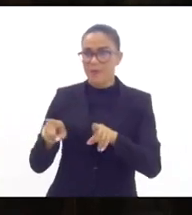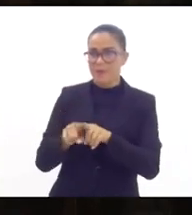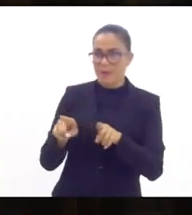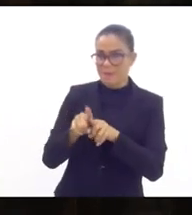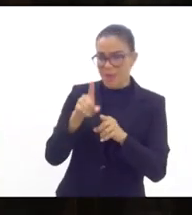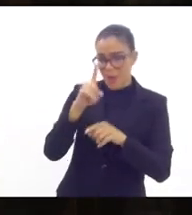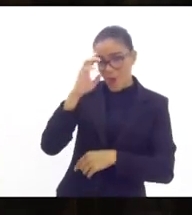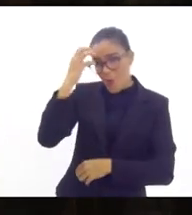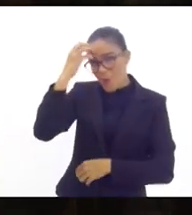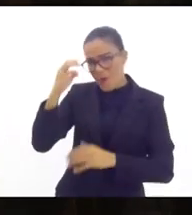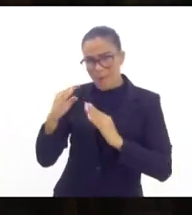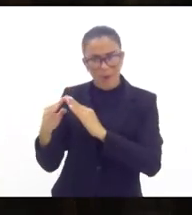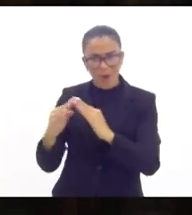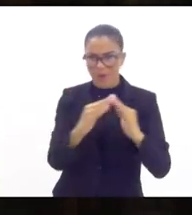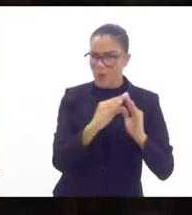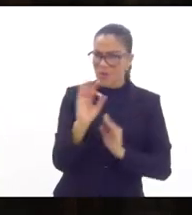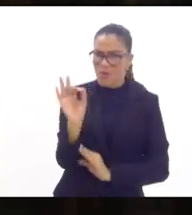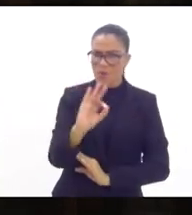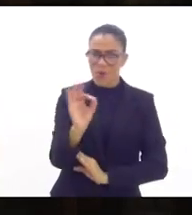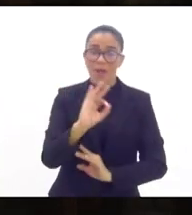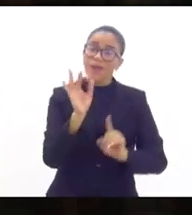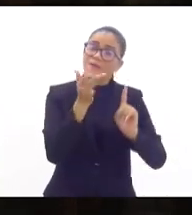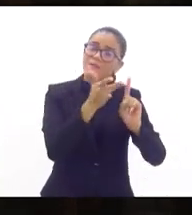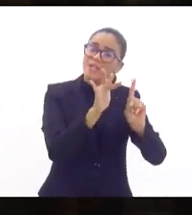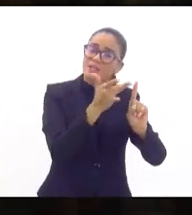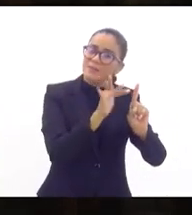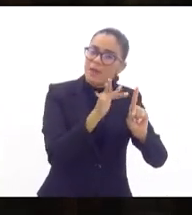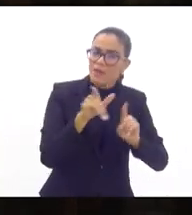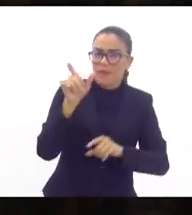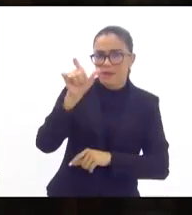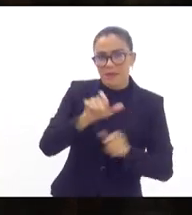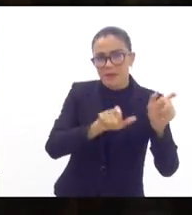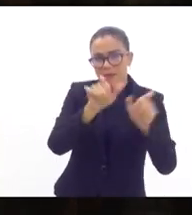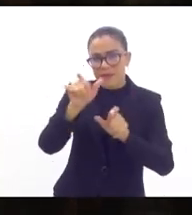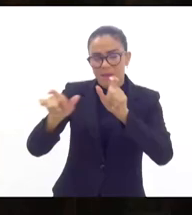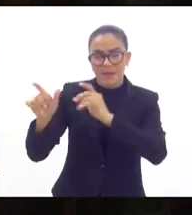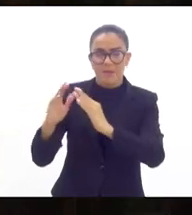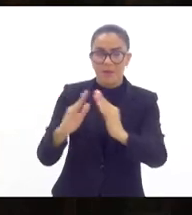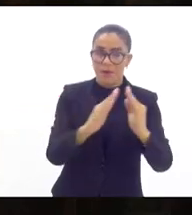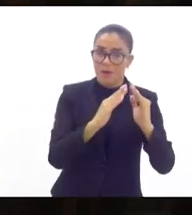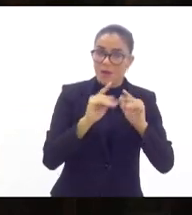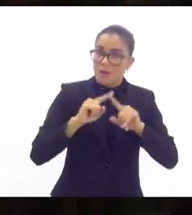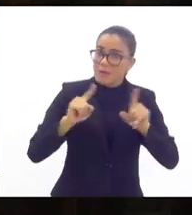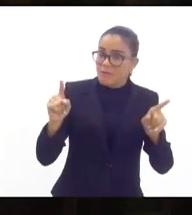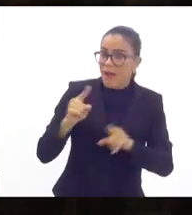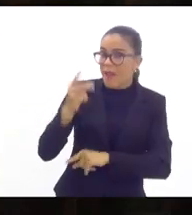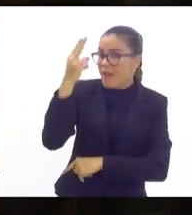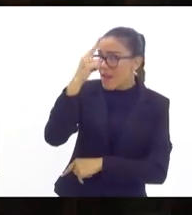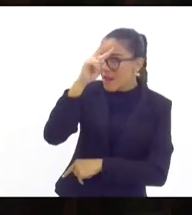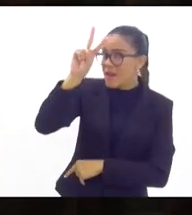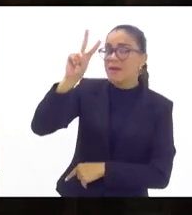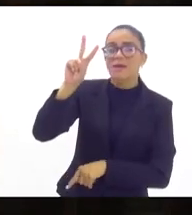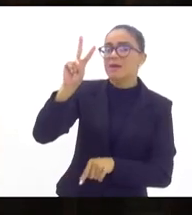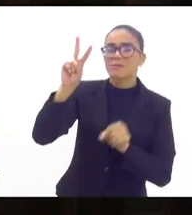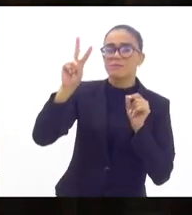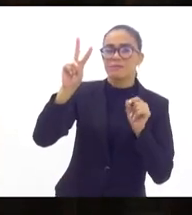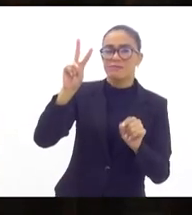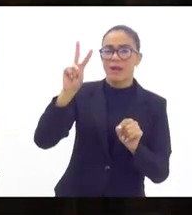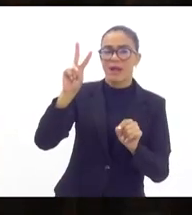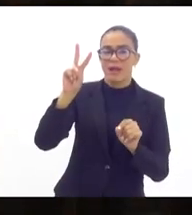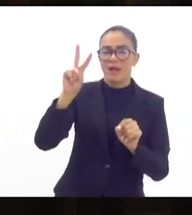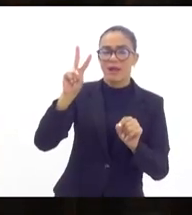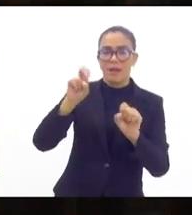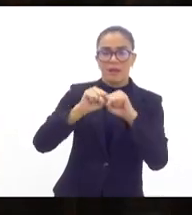moradores são vítimas dessa situação a gente tem que lembrar que o Maracanã ele